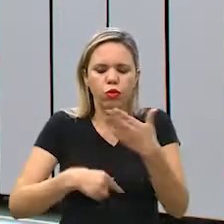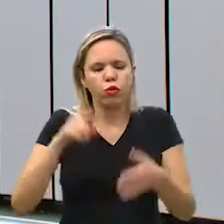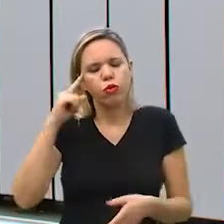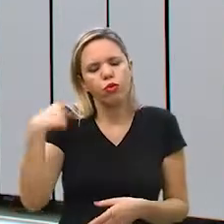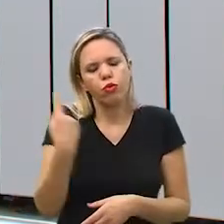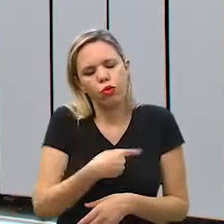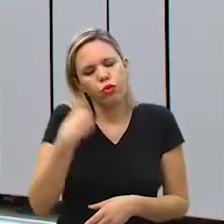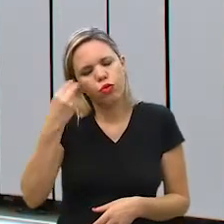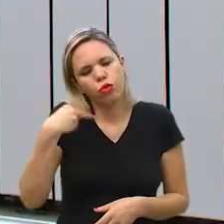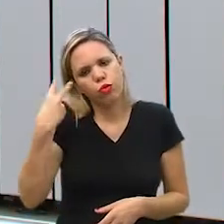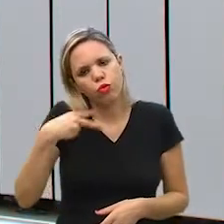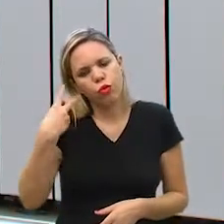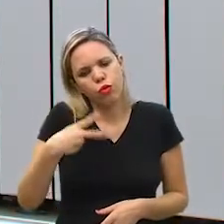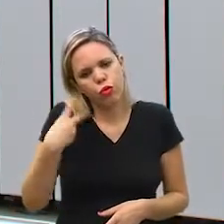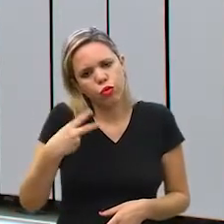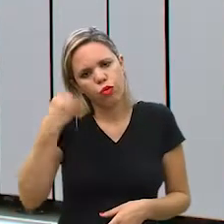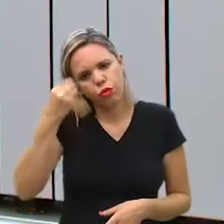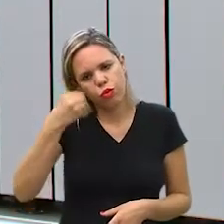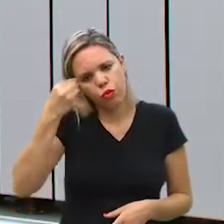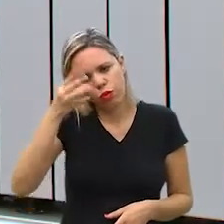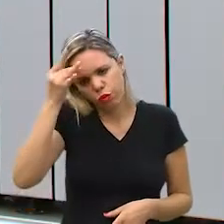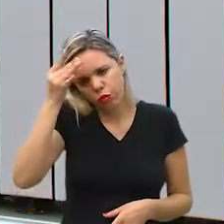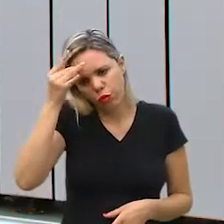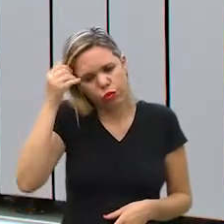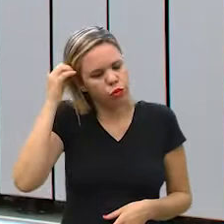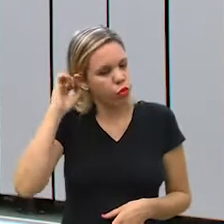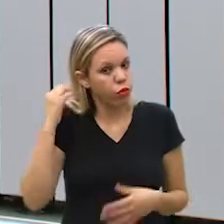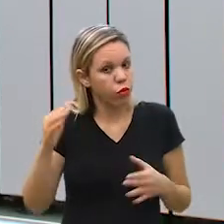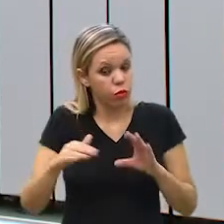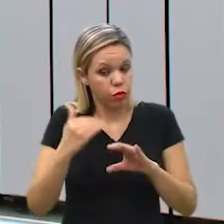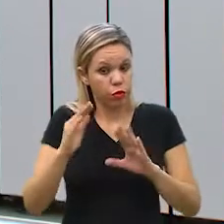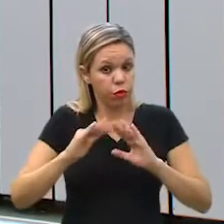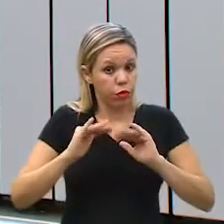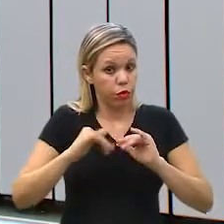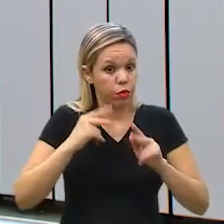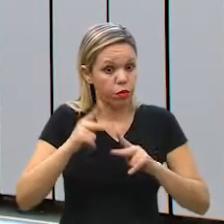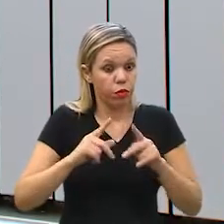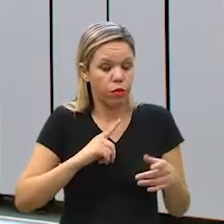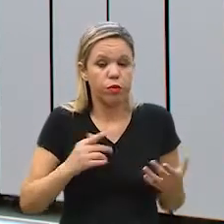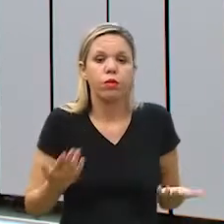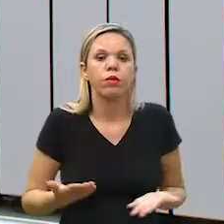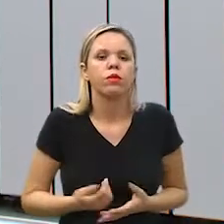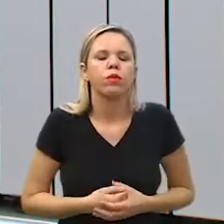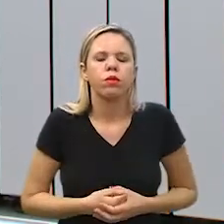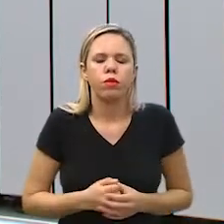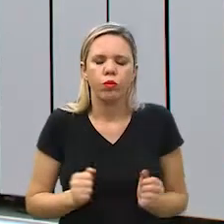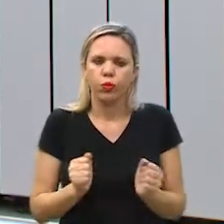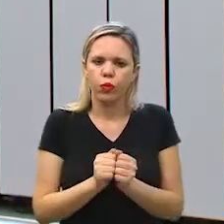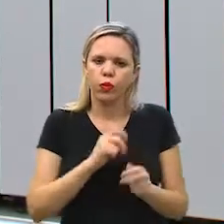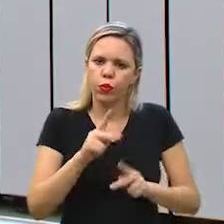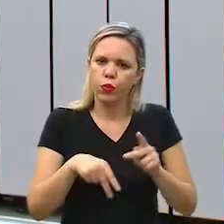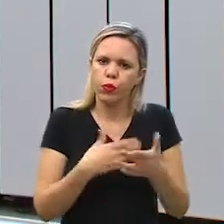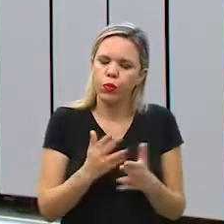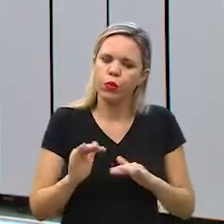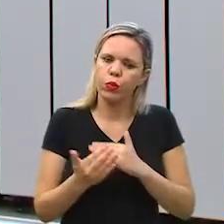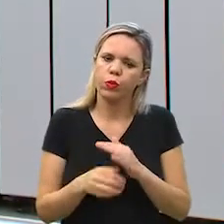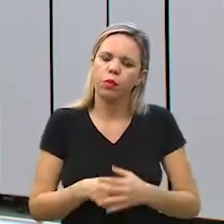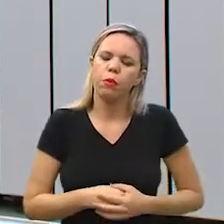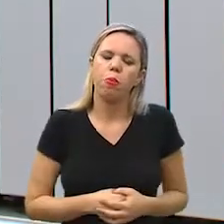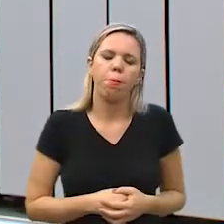nosso, dos vereadores, essas demandas, né, nós temos hoje né, junto à população, aos bairros,